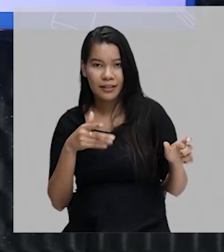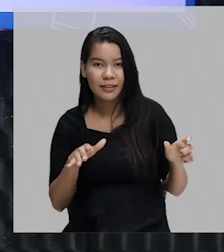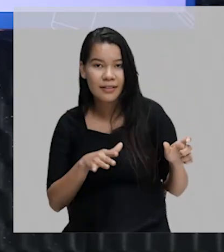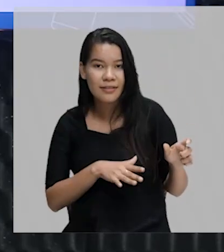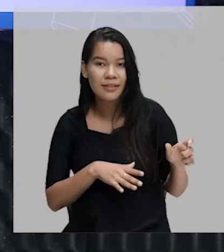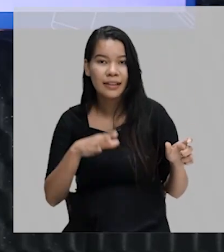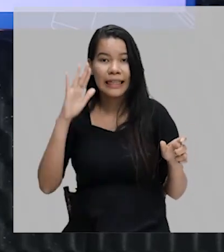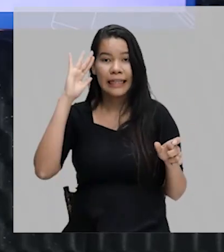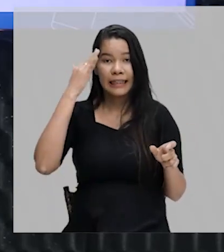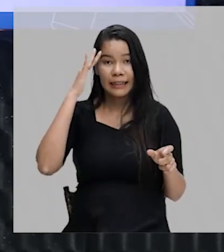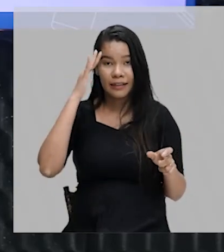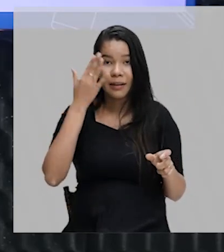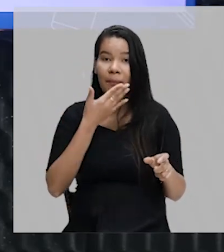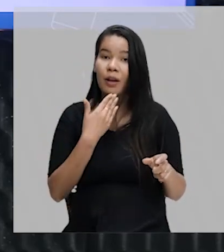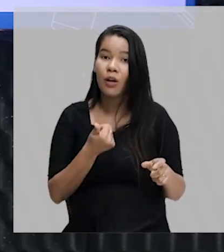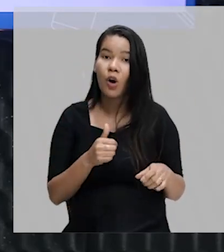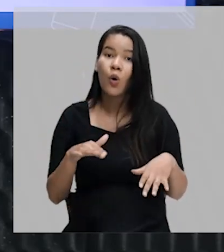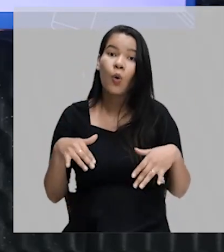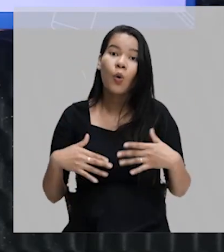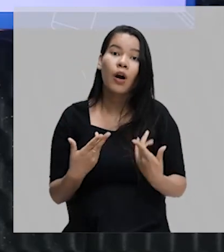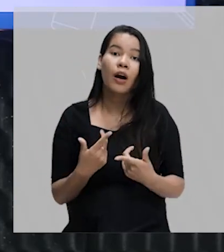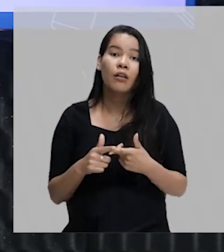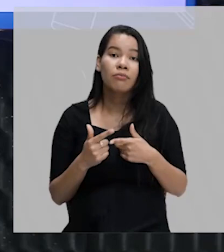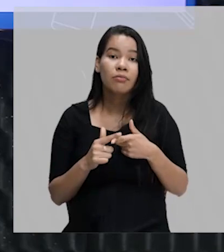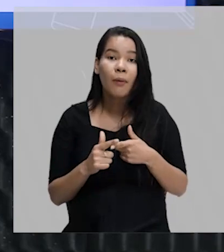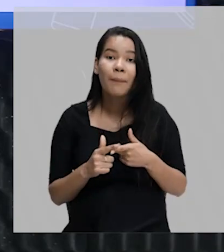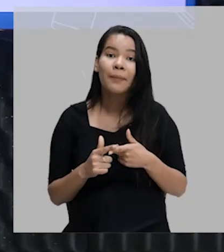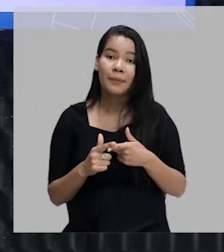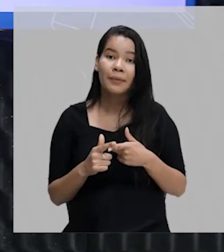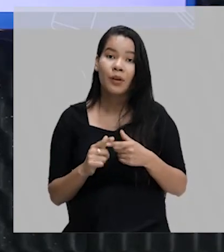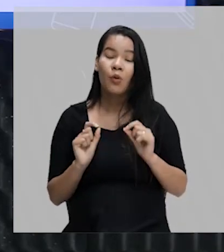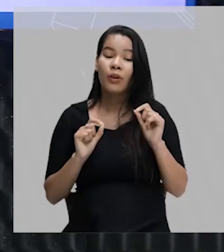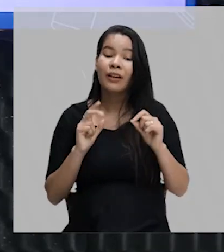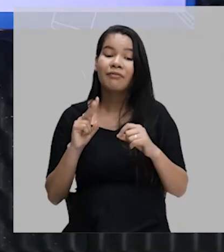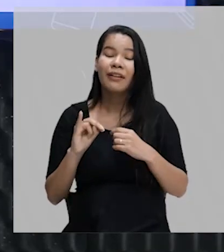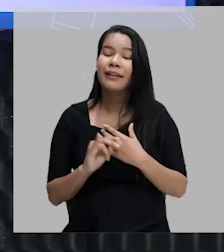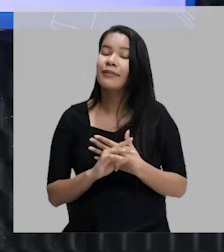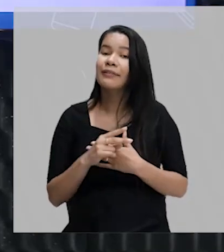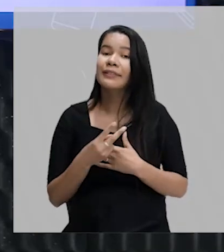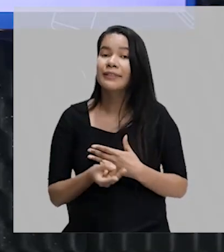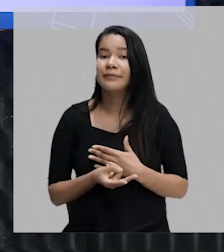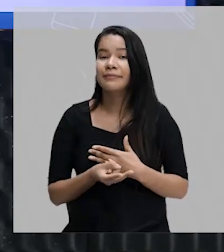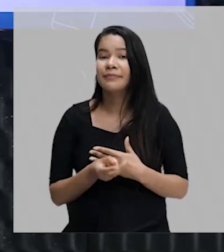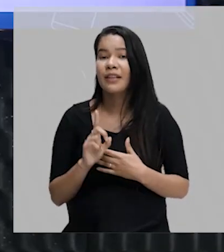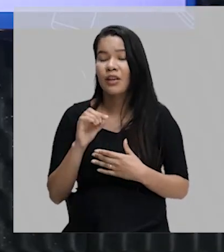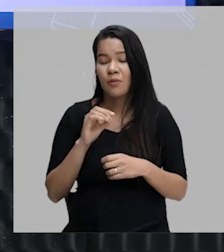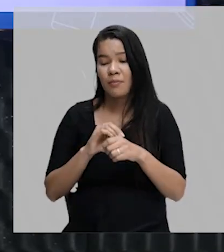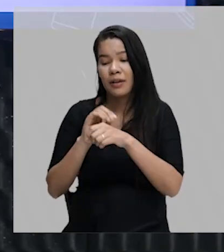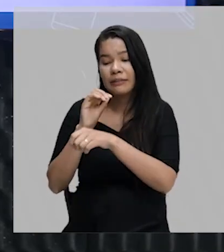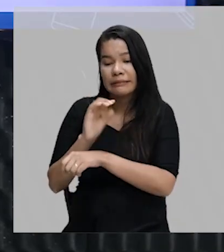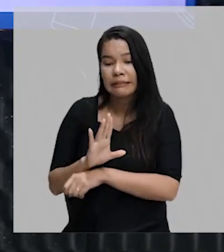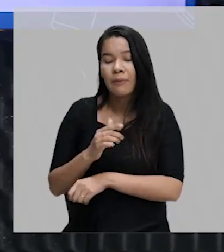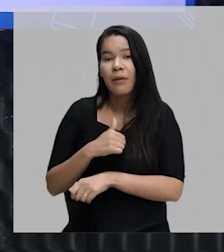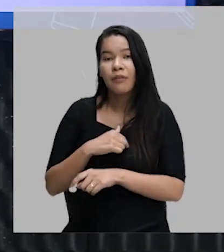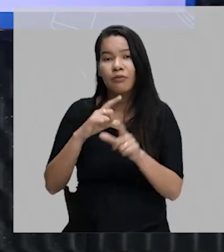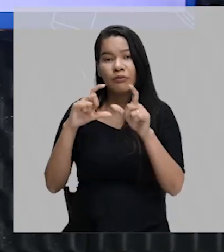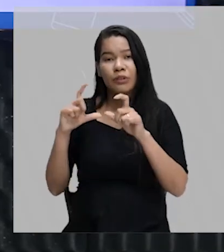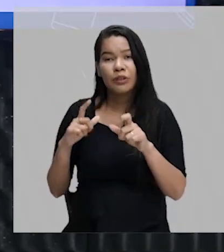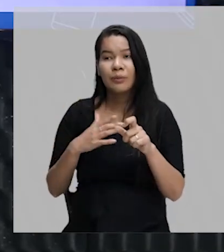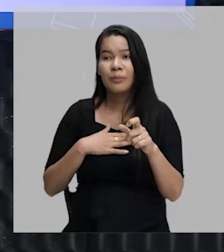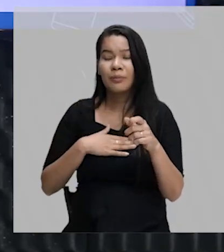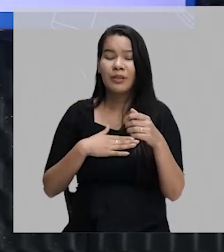o problema, o que isso vai causar, o que eu mandar uma foto minha. Gente, é